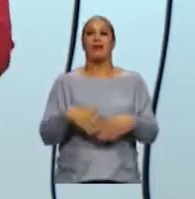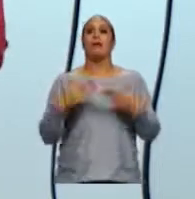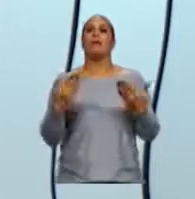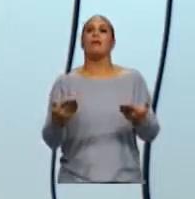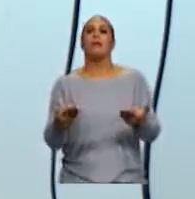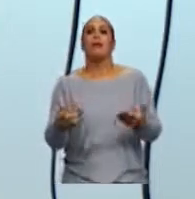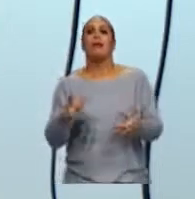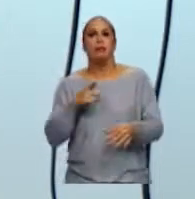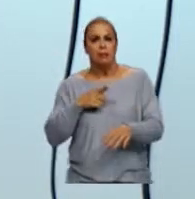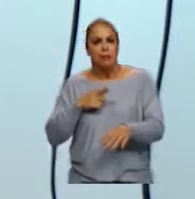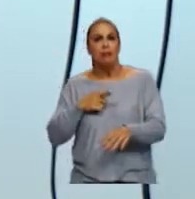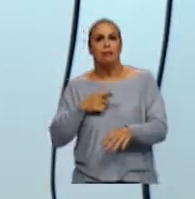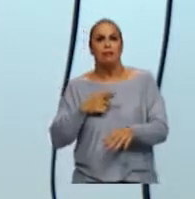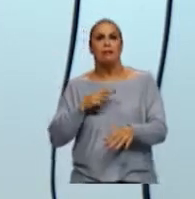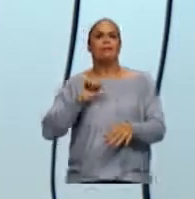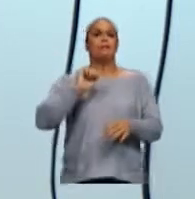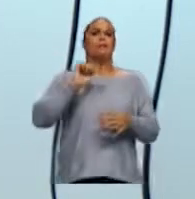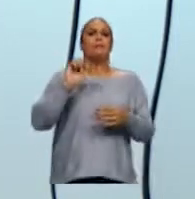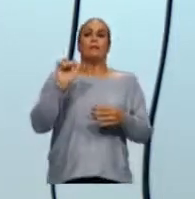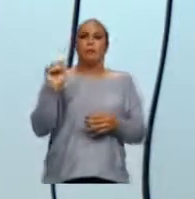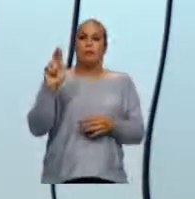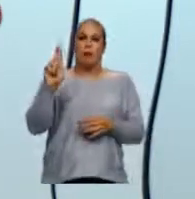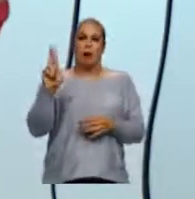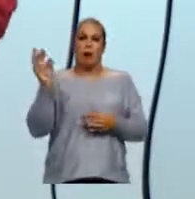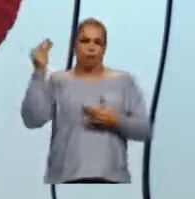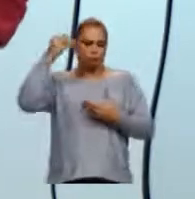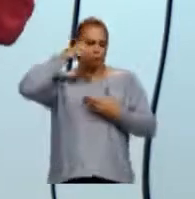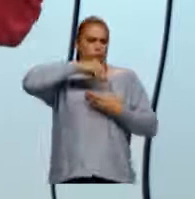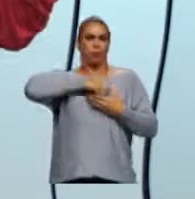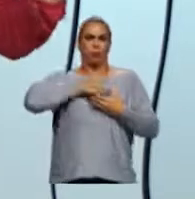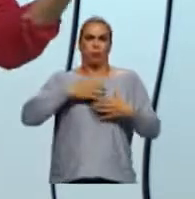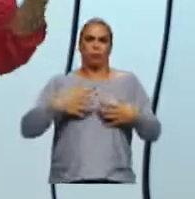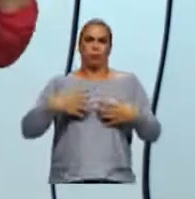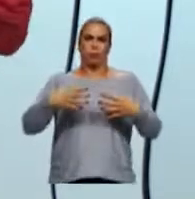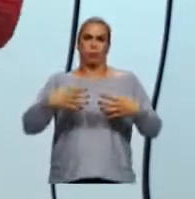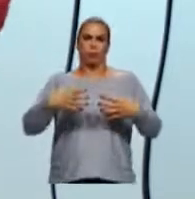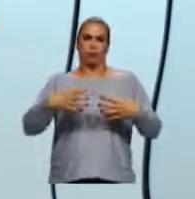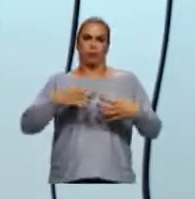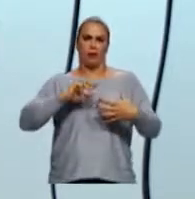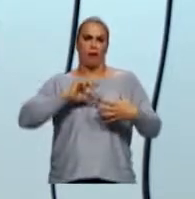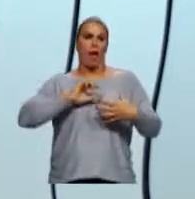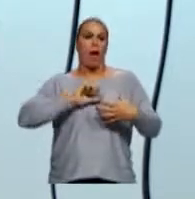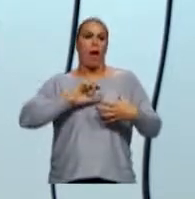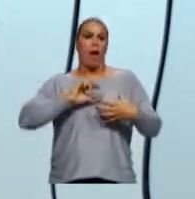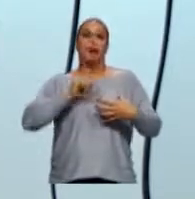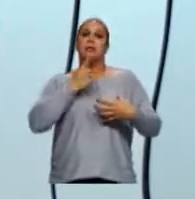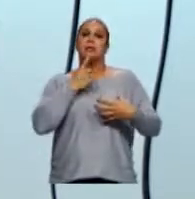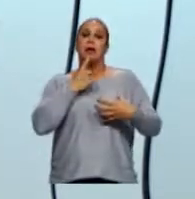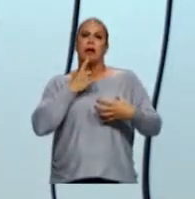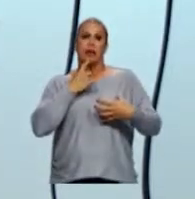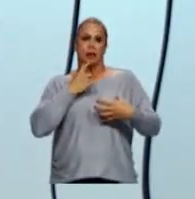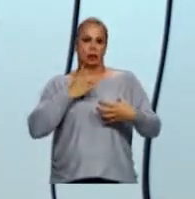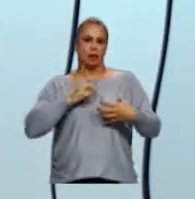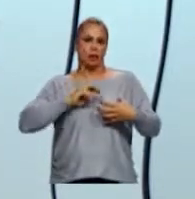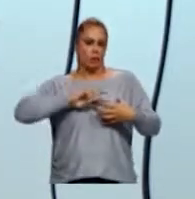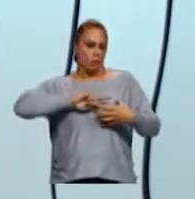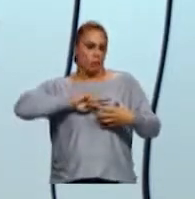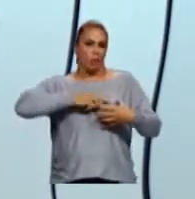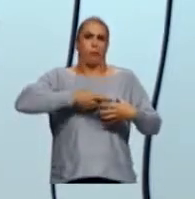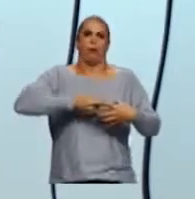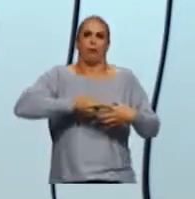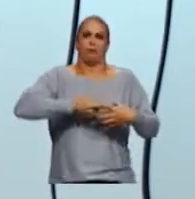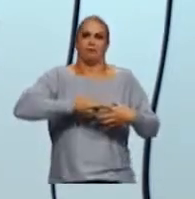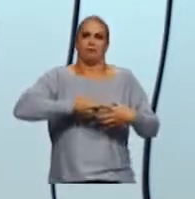que recebe o oxigênio, juntamente com os nutrientes que você mandou pelo aparelho